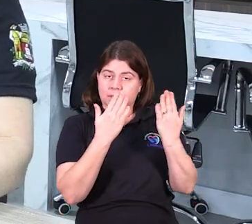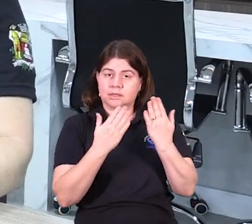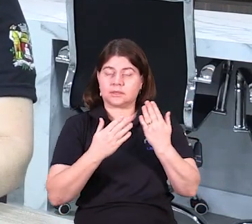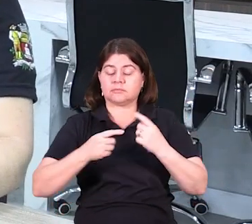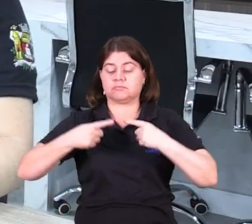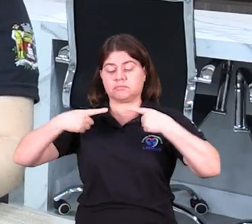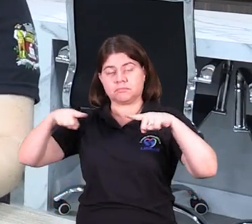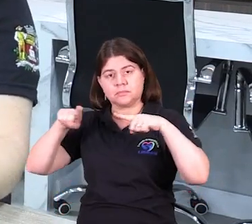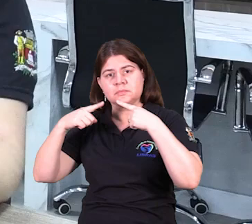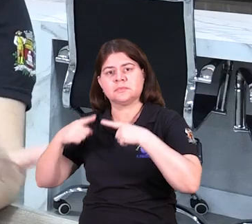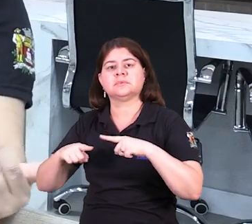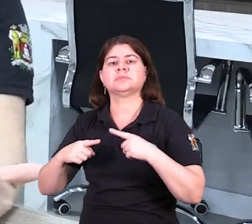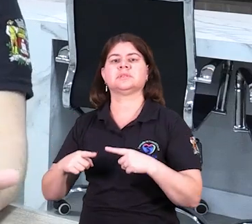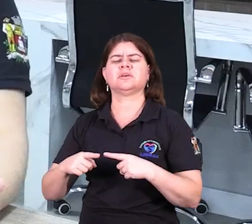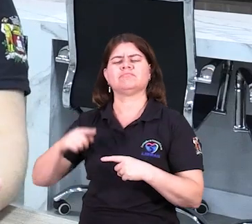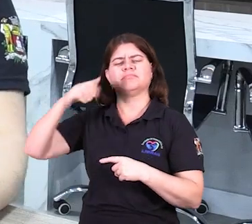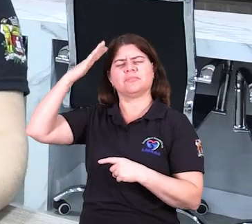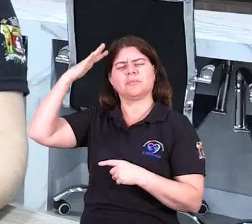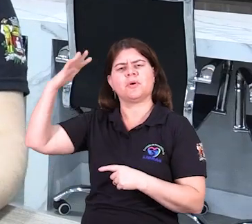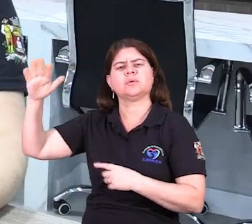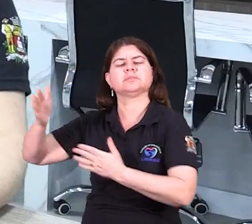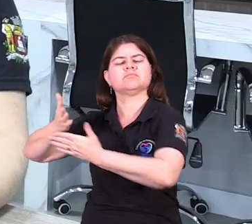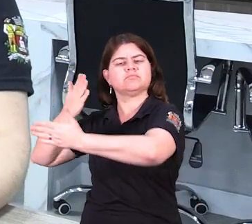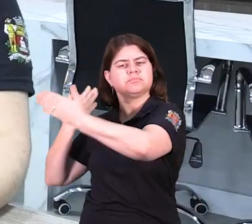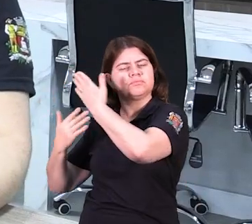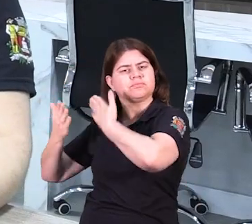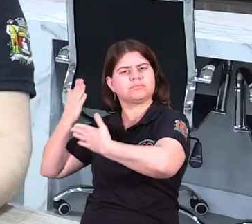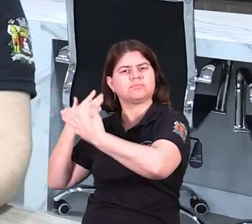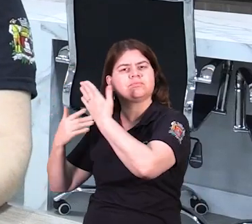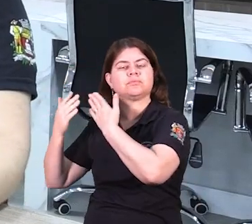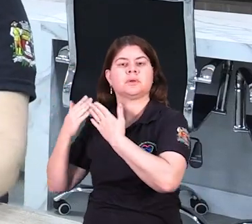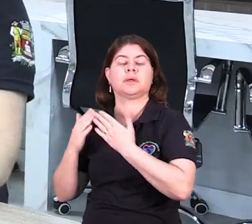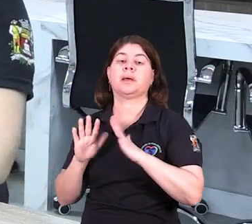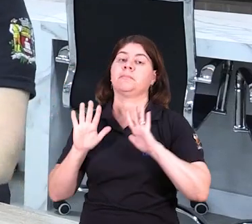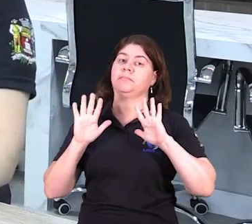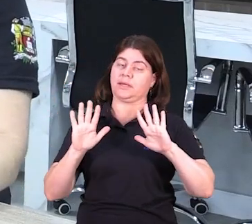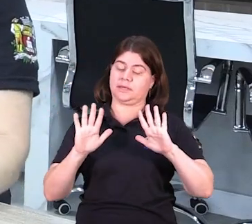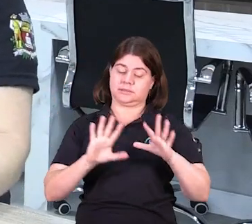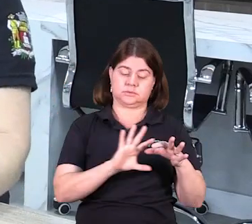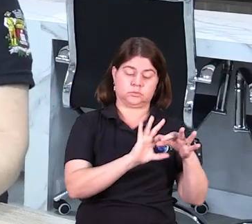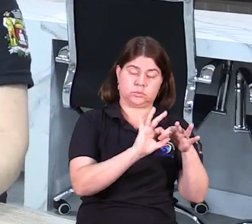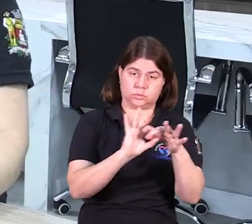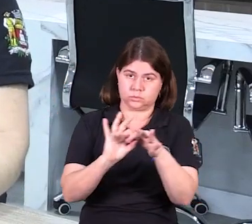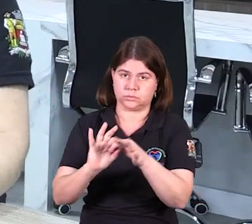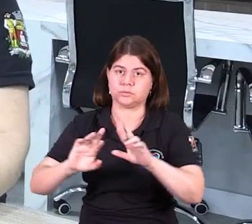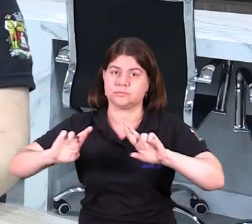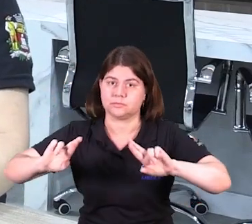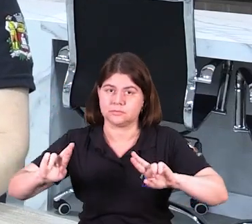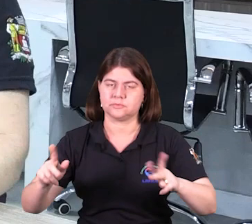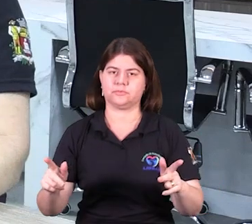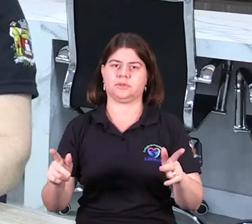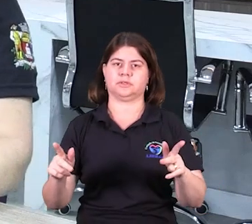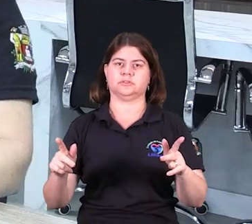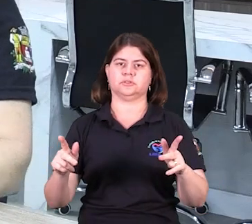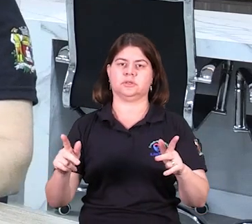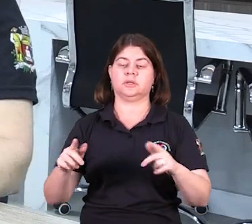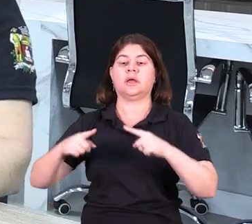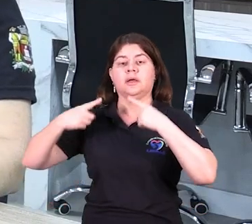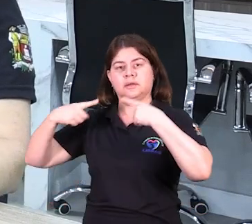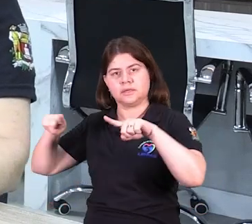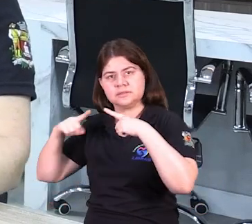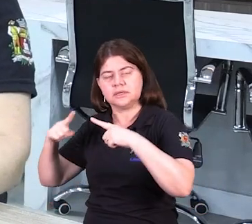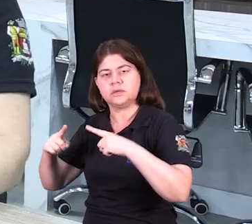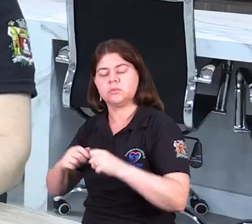do Exílio, que é uma canção escrita lá por Gonçalves Dias. Embora num contexto diferente. A Canção do Exílio, ela falava